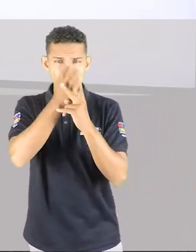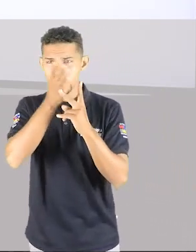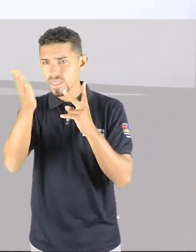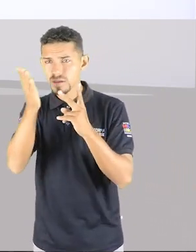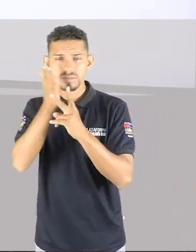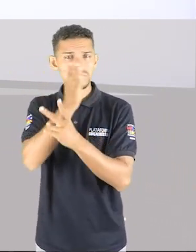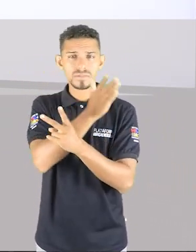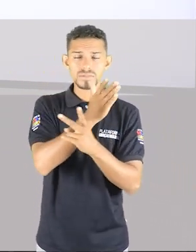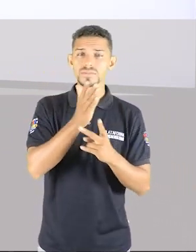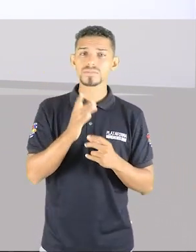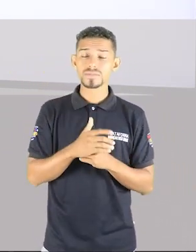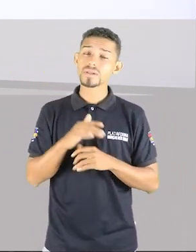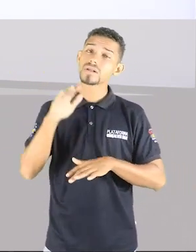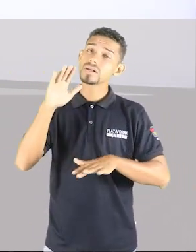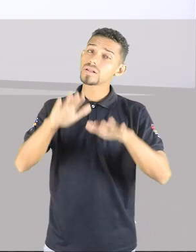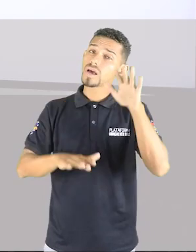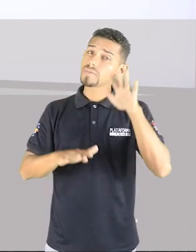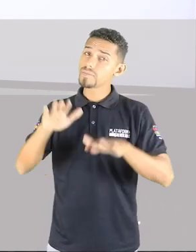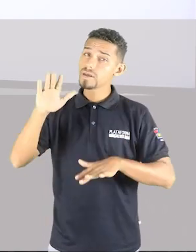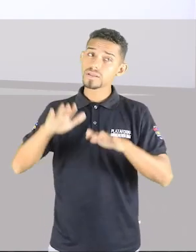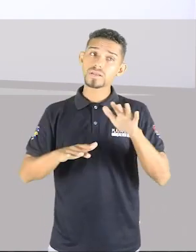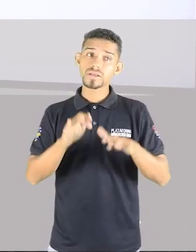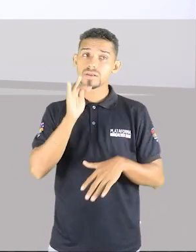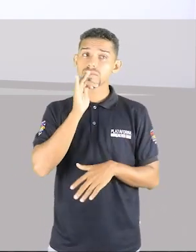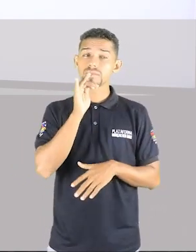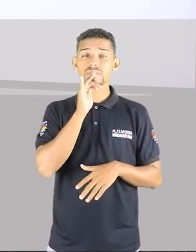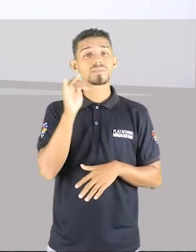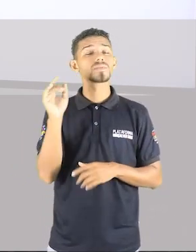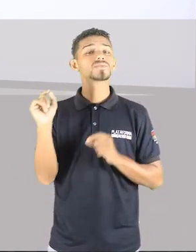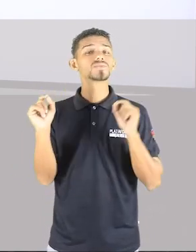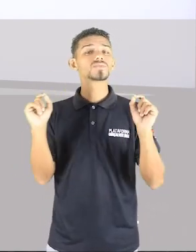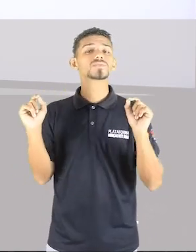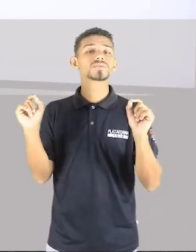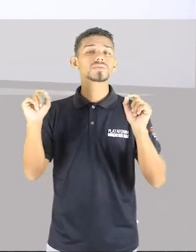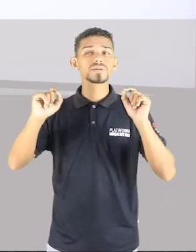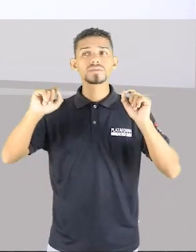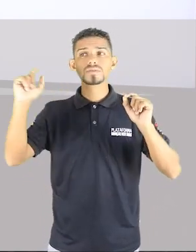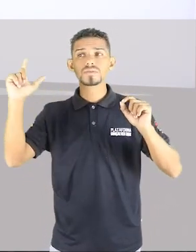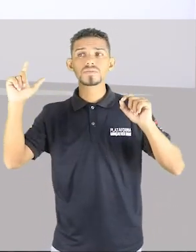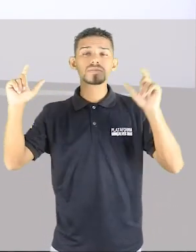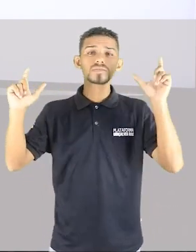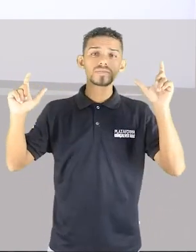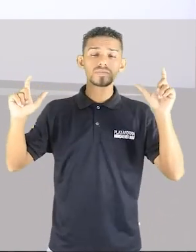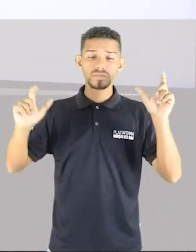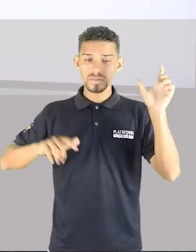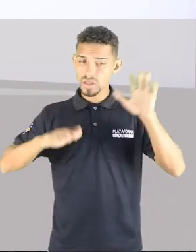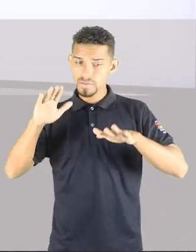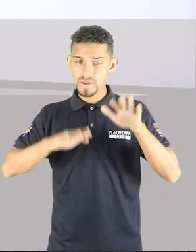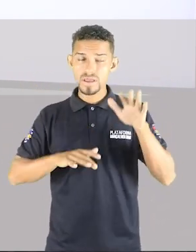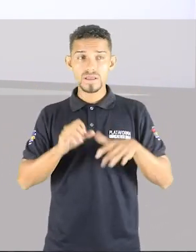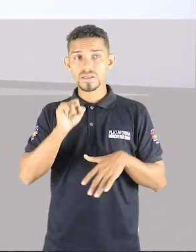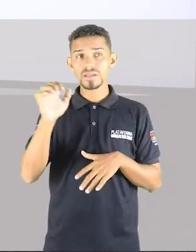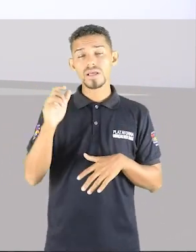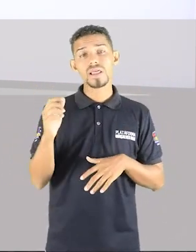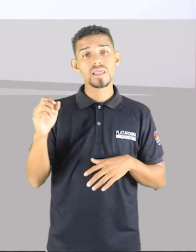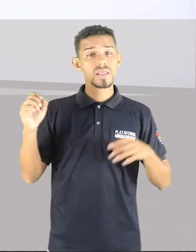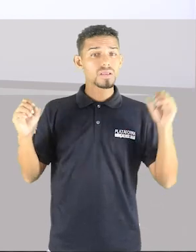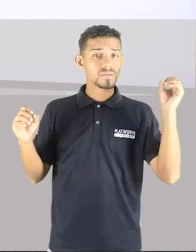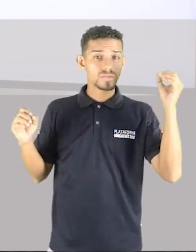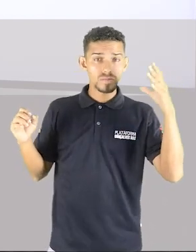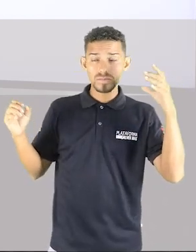um lado metade pro outro vai depender bastante do que tá ligado tá se aqui tiver duas